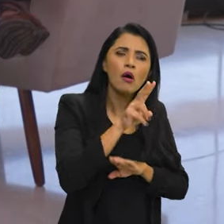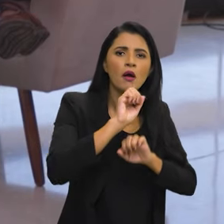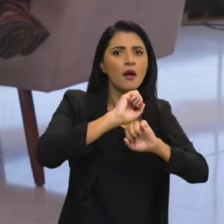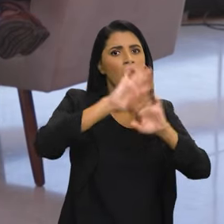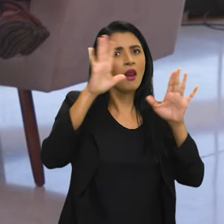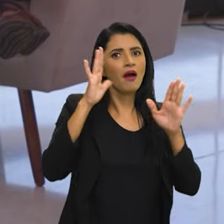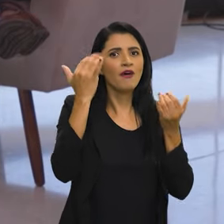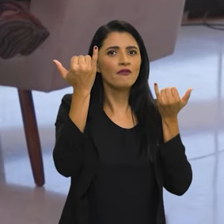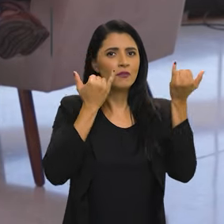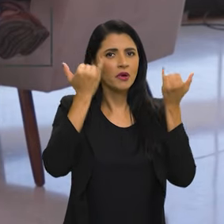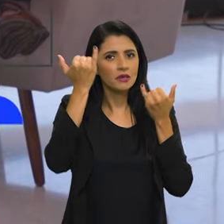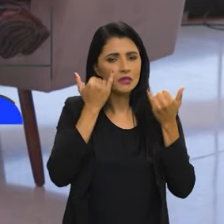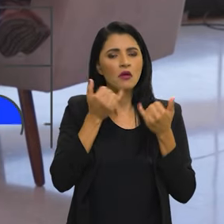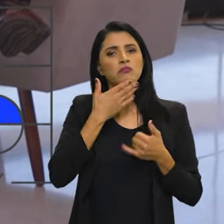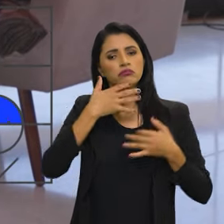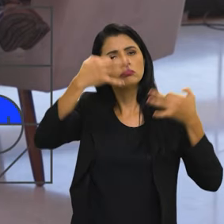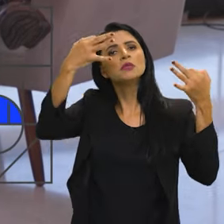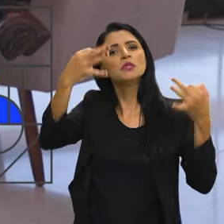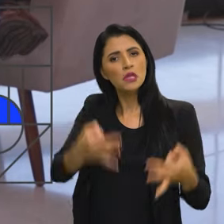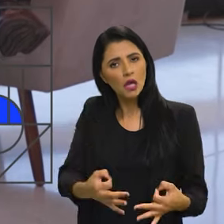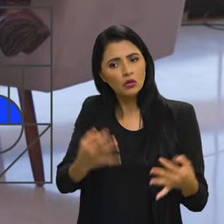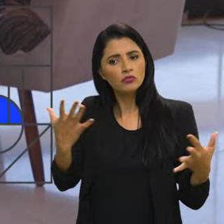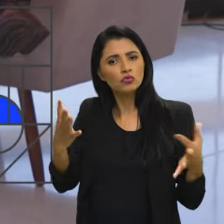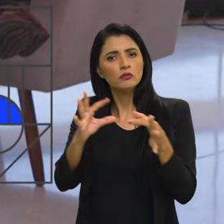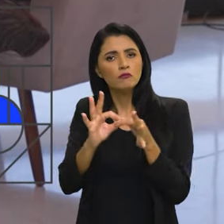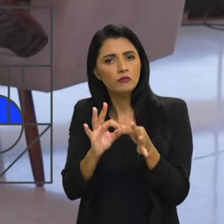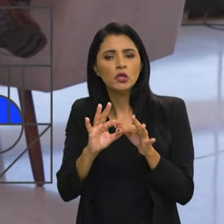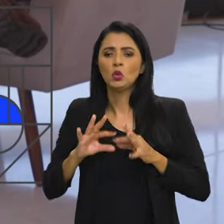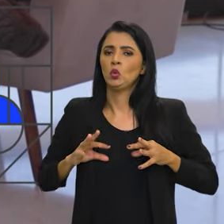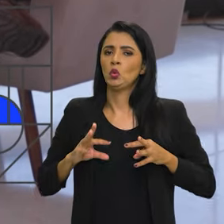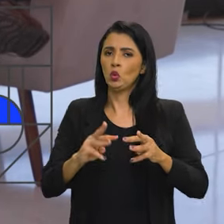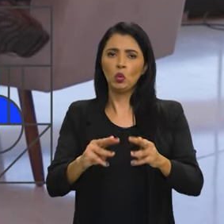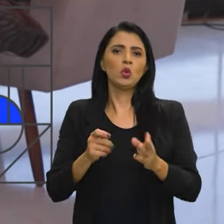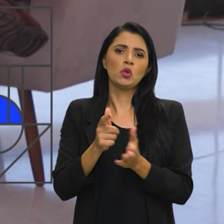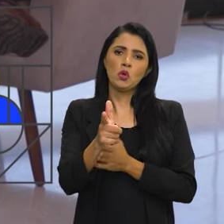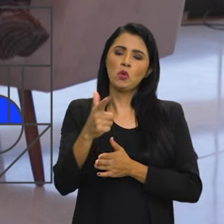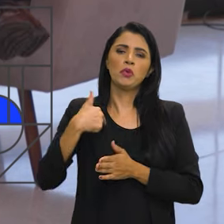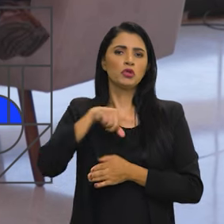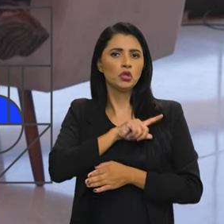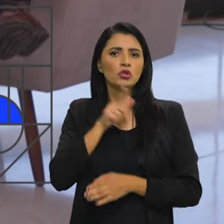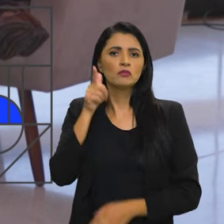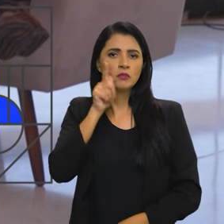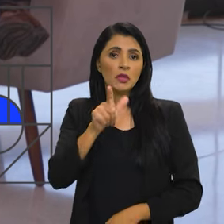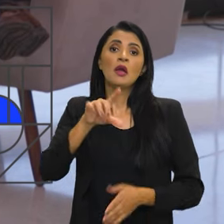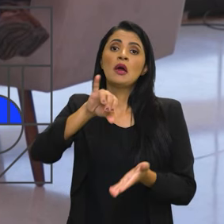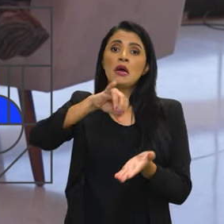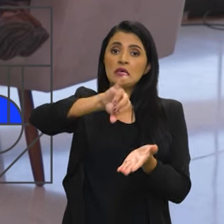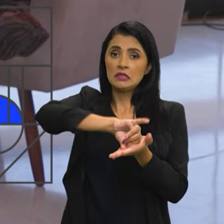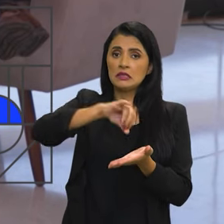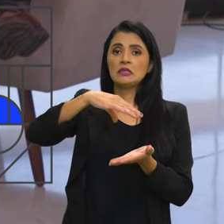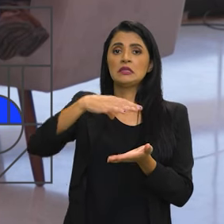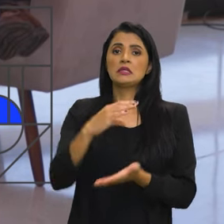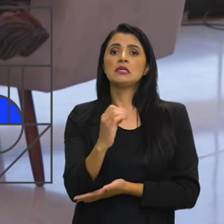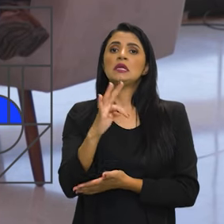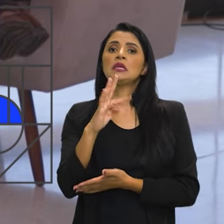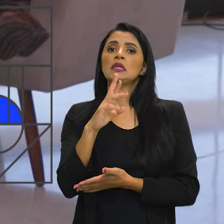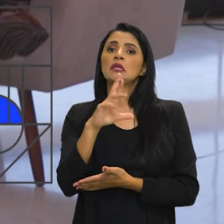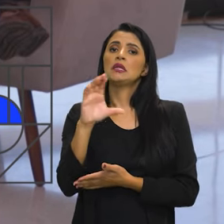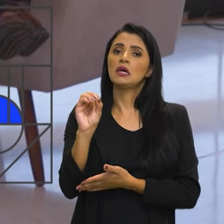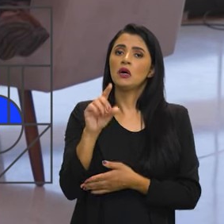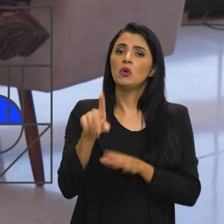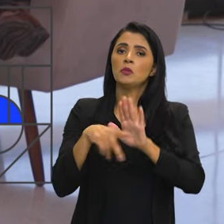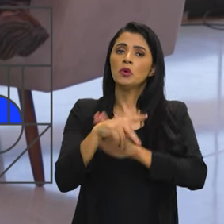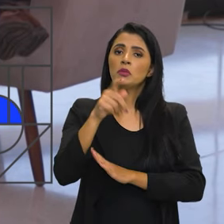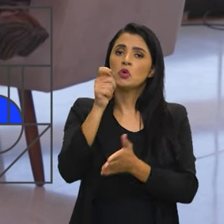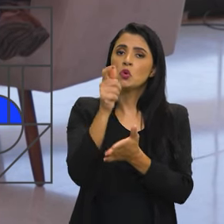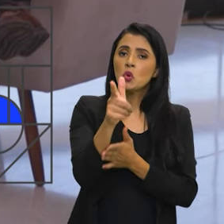garante também maior integridade nos processos. Unifica as compras. Unifica as compras. E a gente ganha escala. A gente tem a Central de Compras dentro do Ministério da